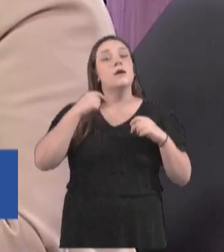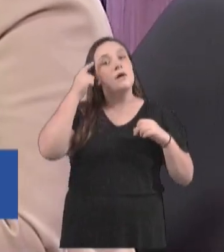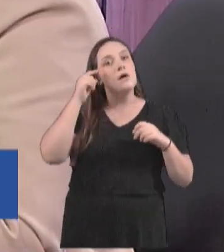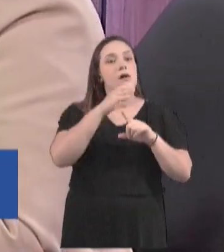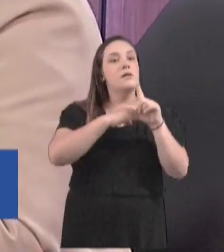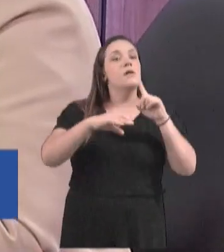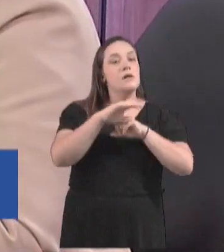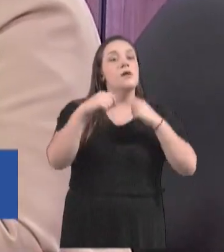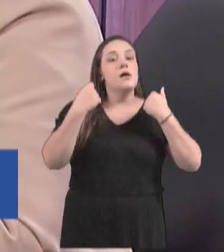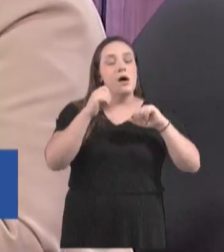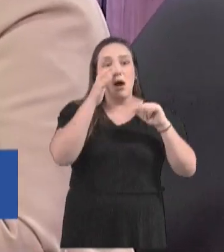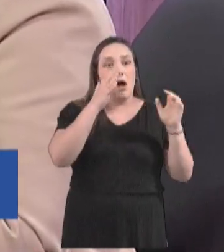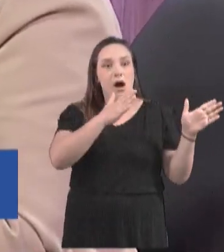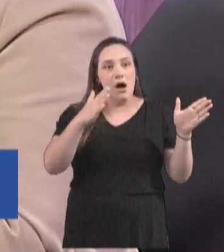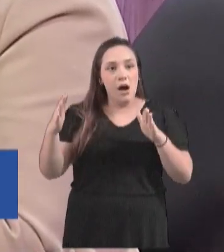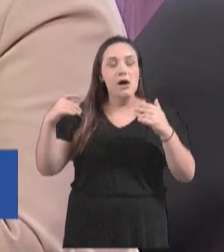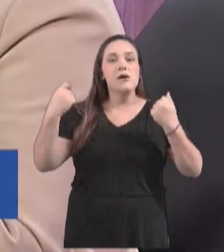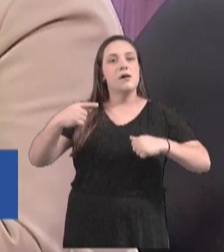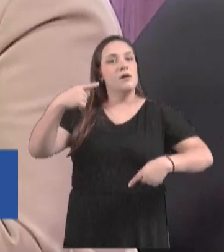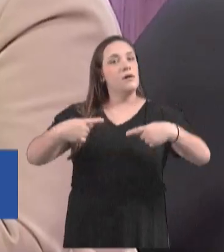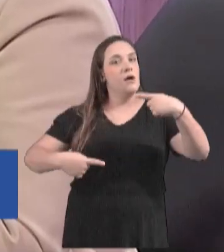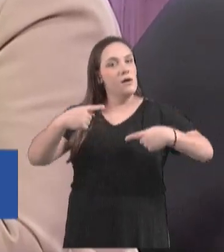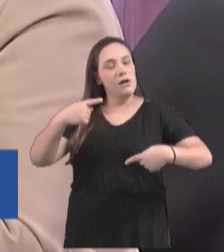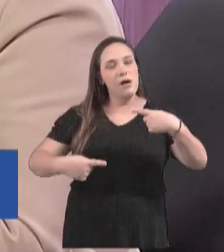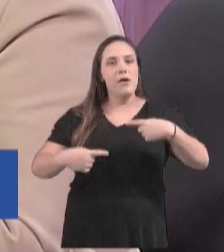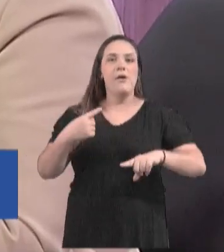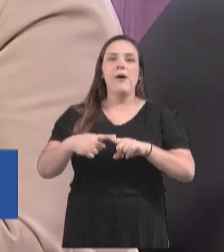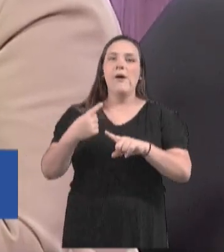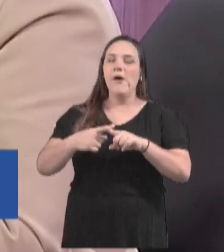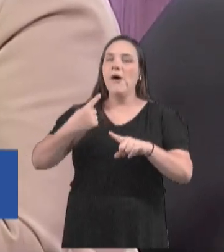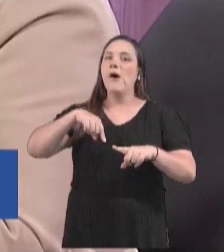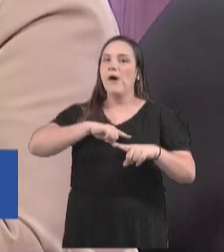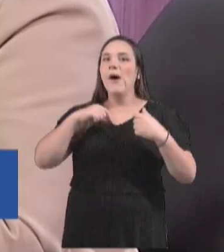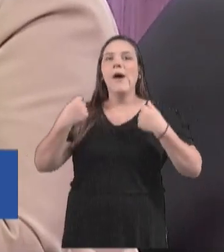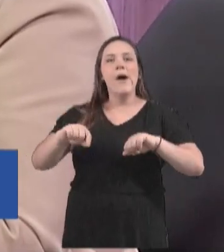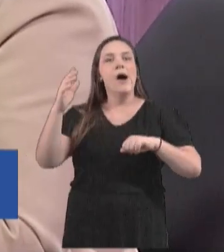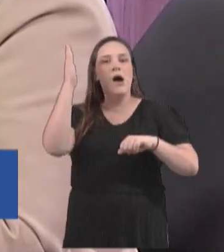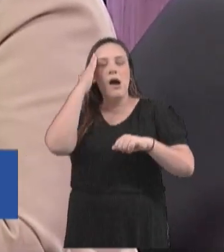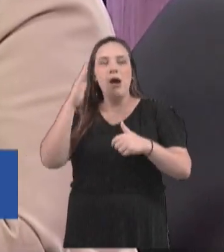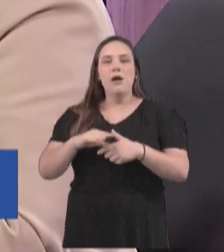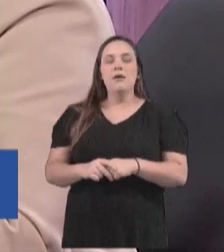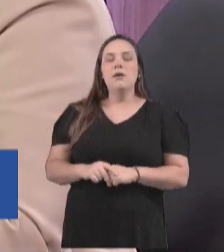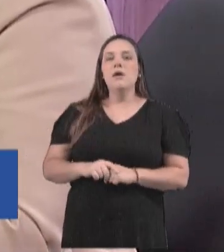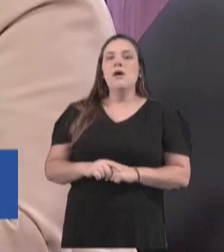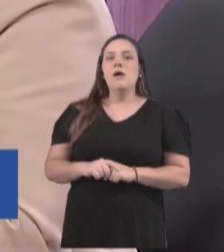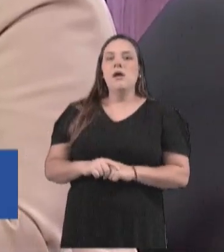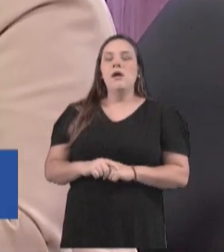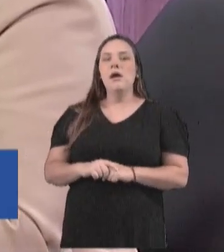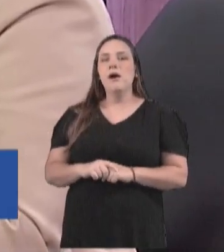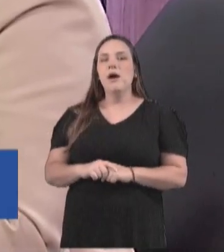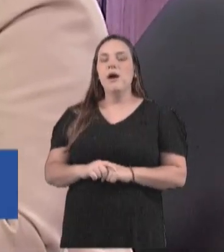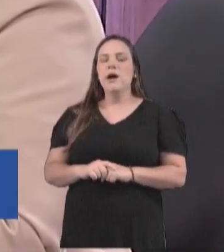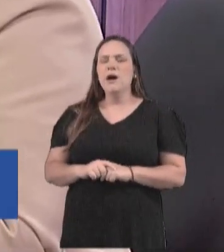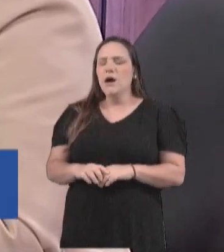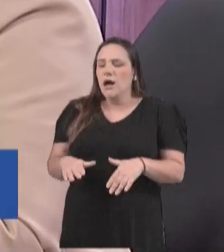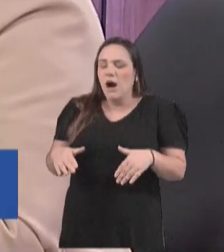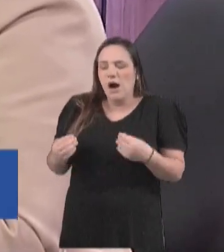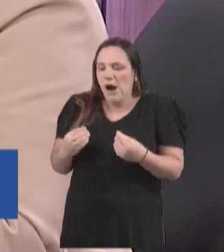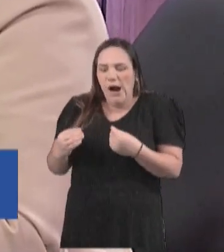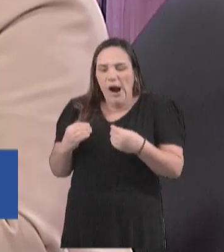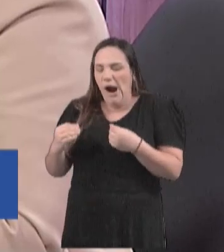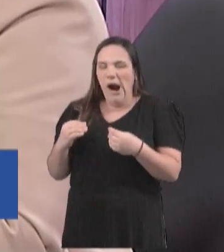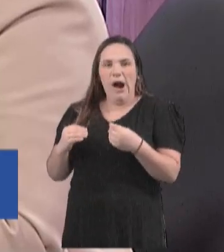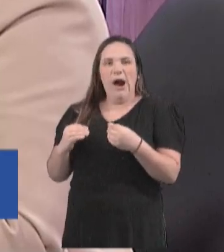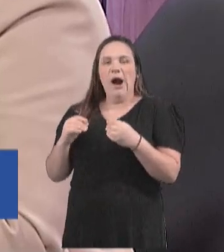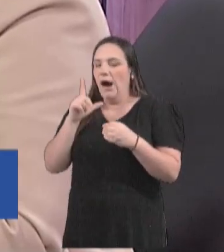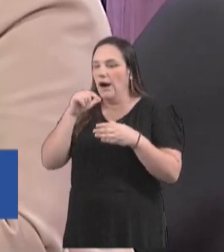ser ouvidas, têm que debater, porque nós temos que saber que tipo de impacto